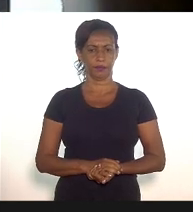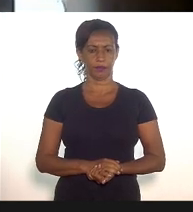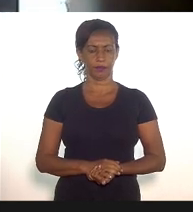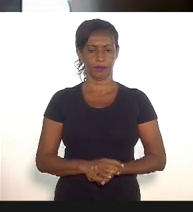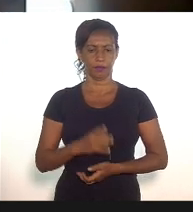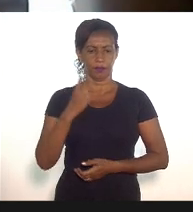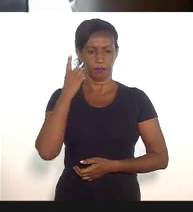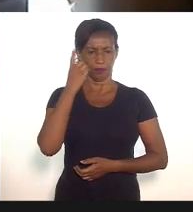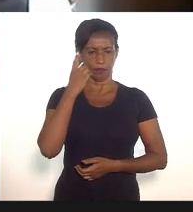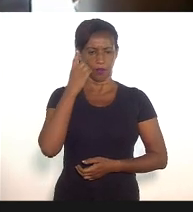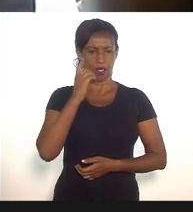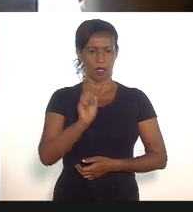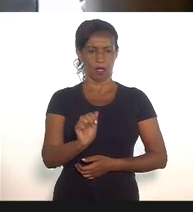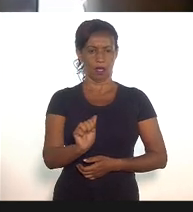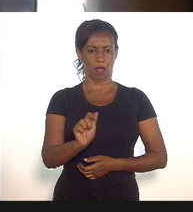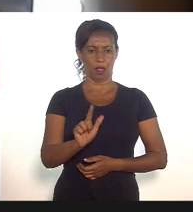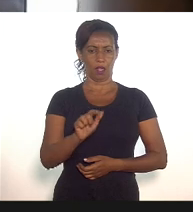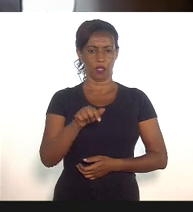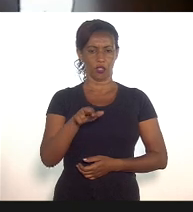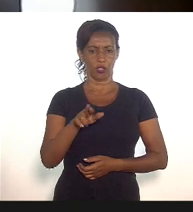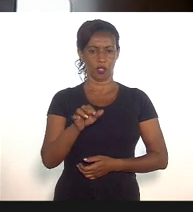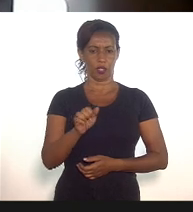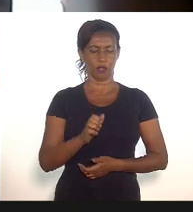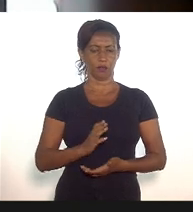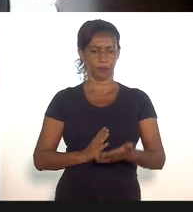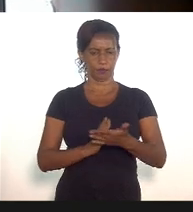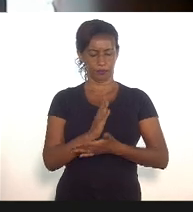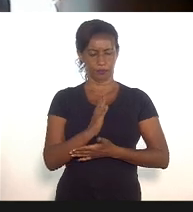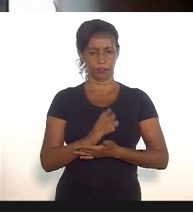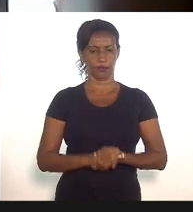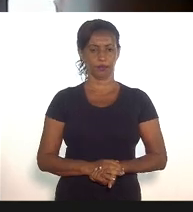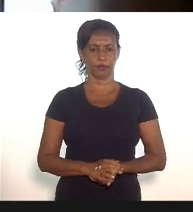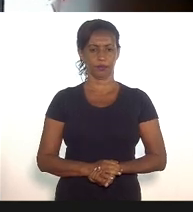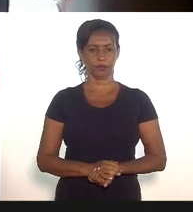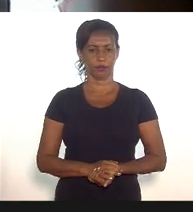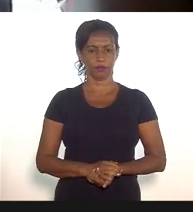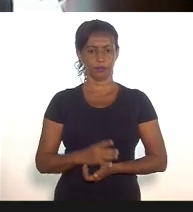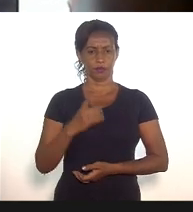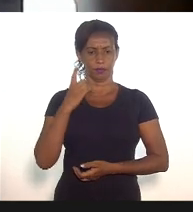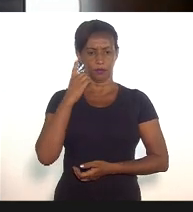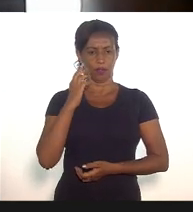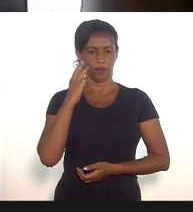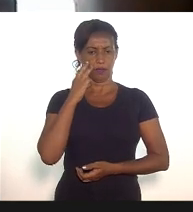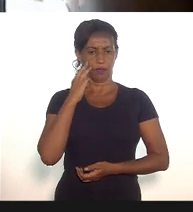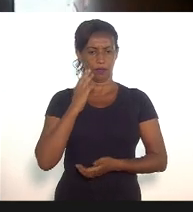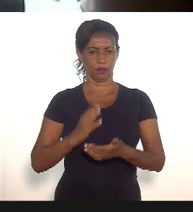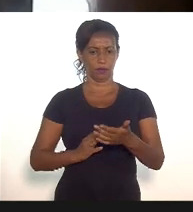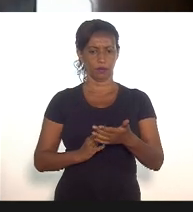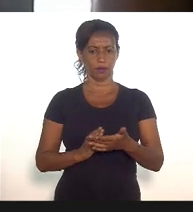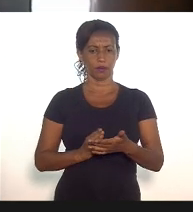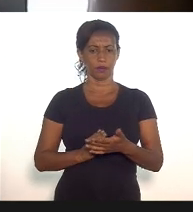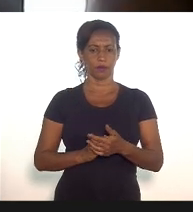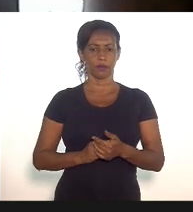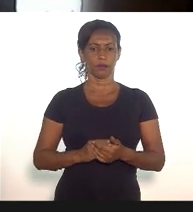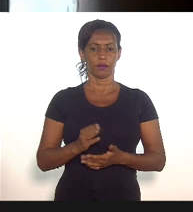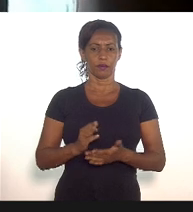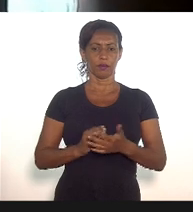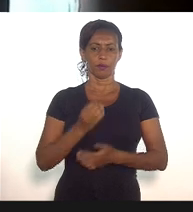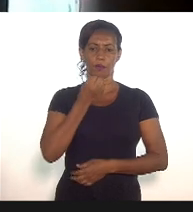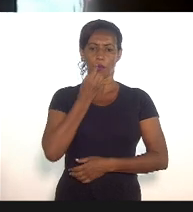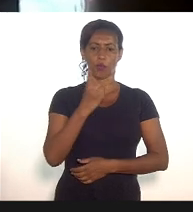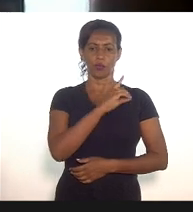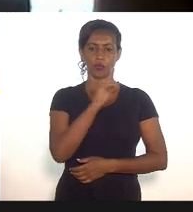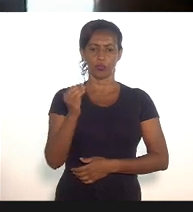Coelho. Deputado Alexandre Freitas. Favorável. Deputado Valdeque Carneiro. Bom